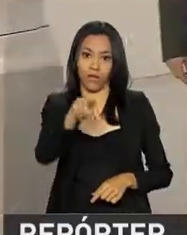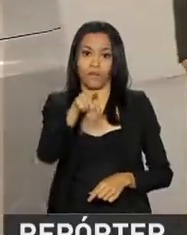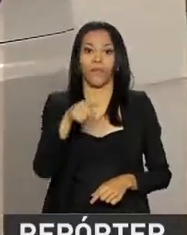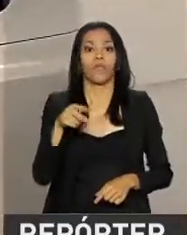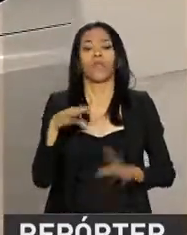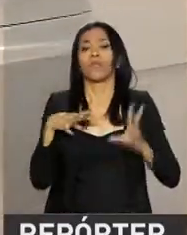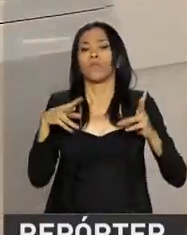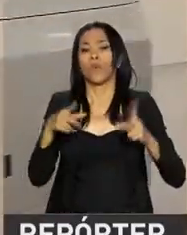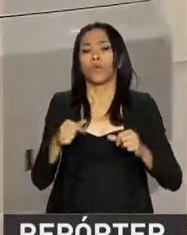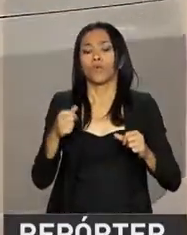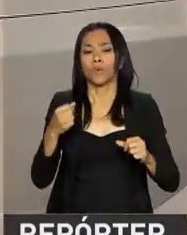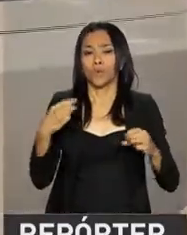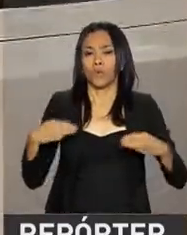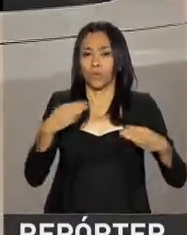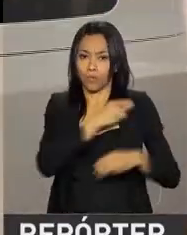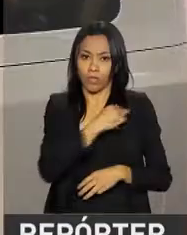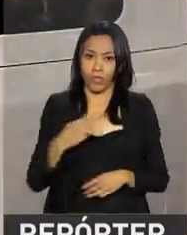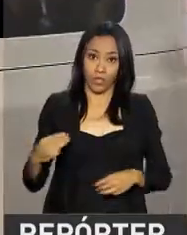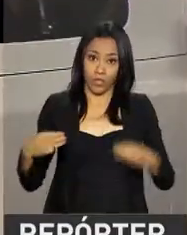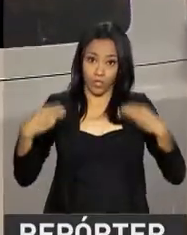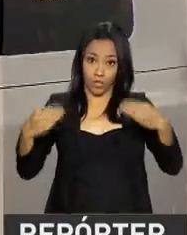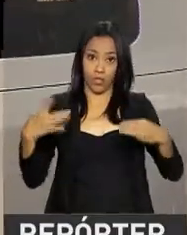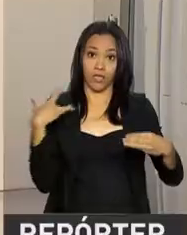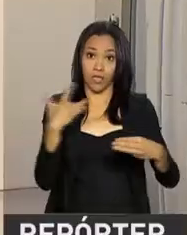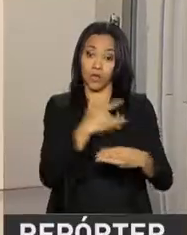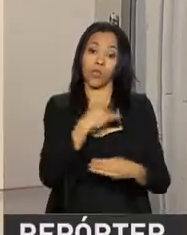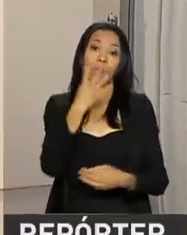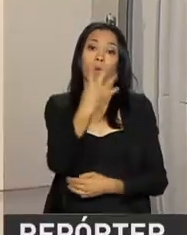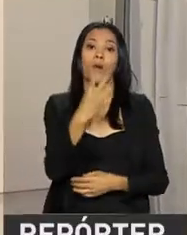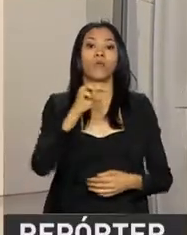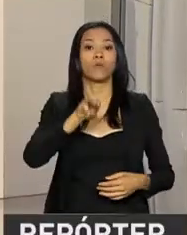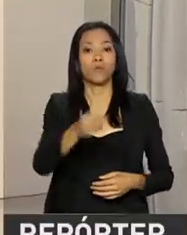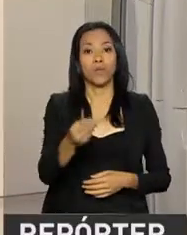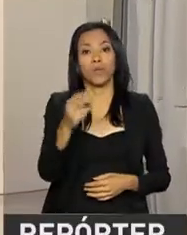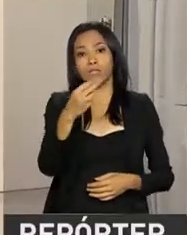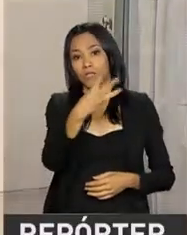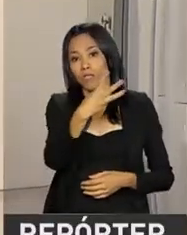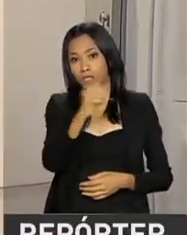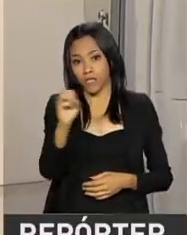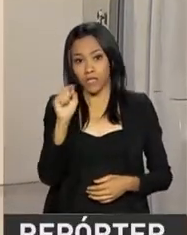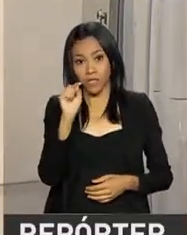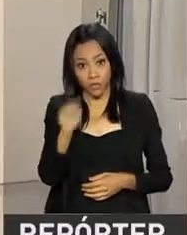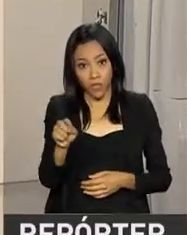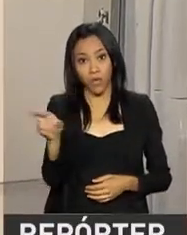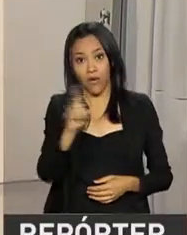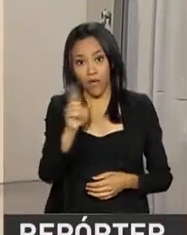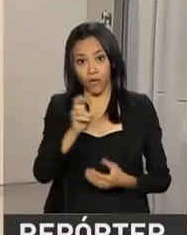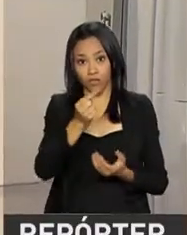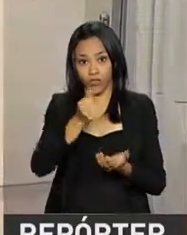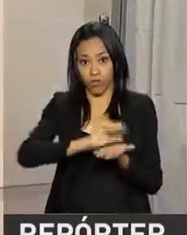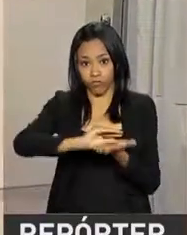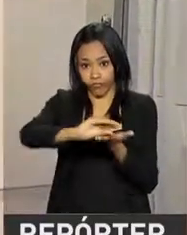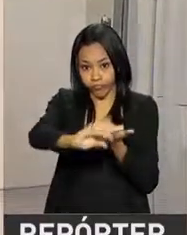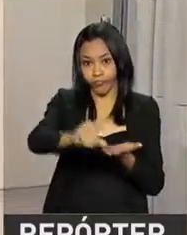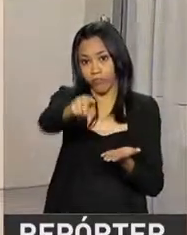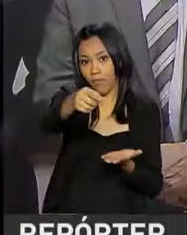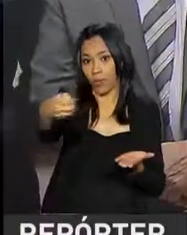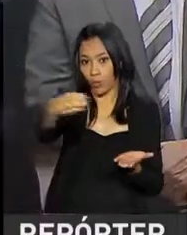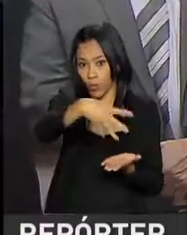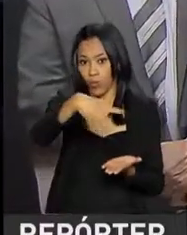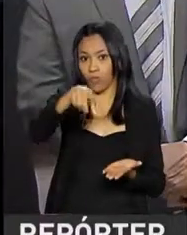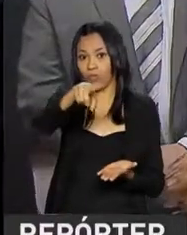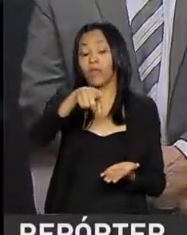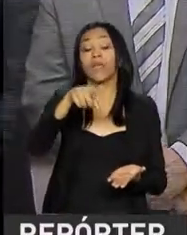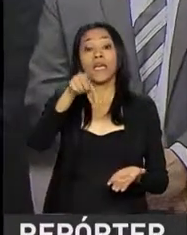da Saúde investiu mais de R$4.300.000 na compra da máquina e na construção do local que abriga o novo aparelho.